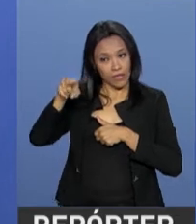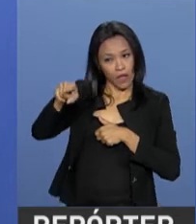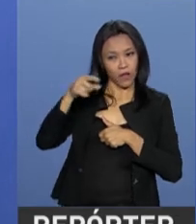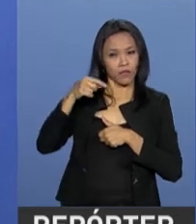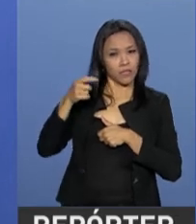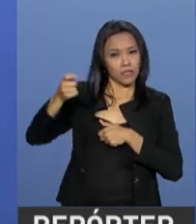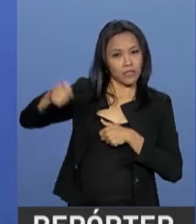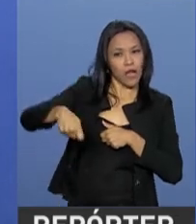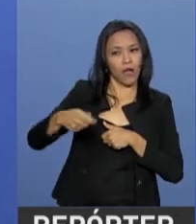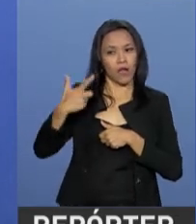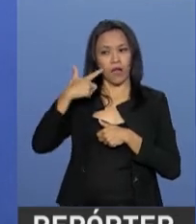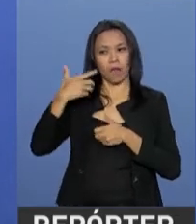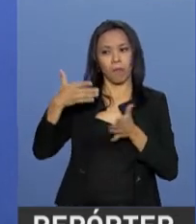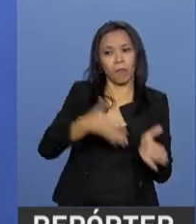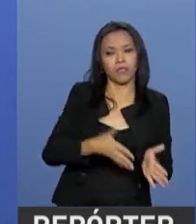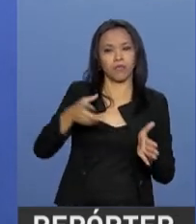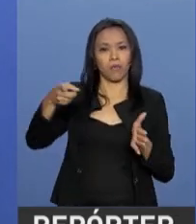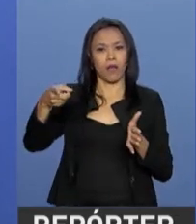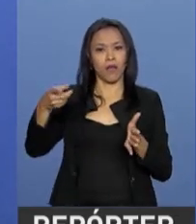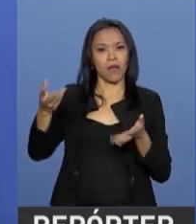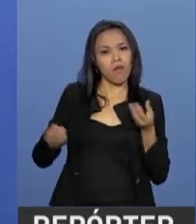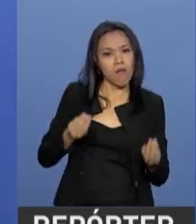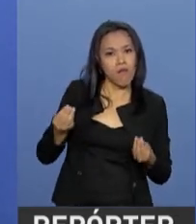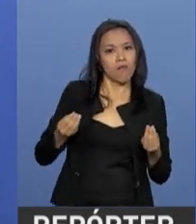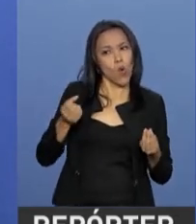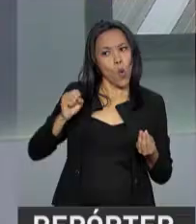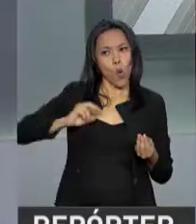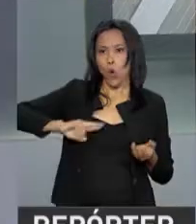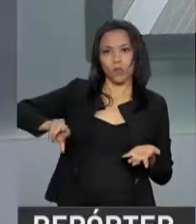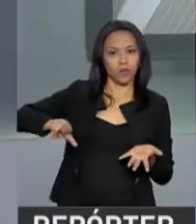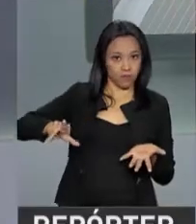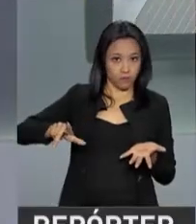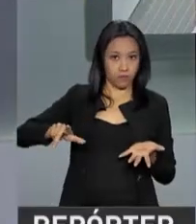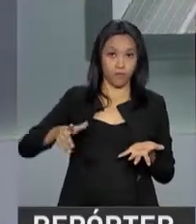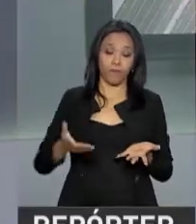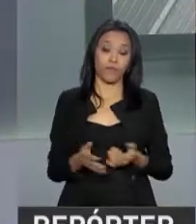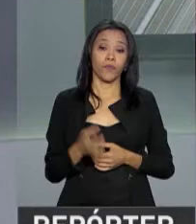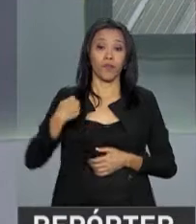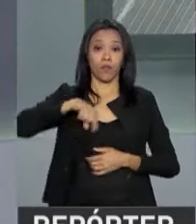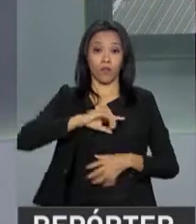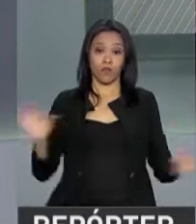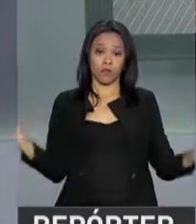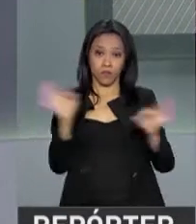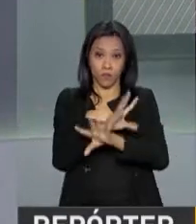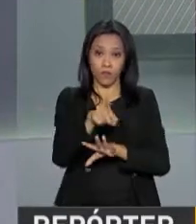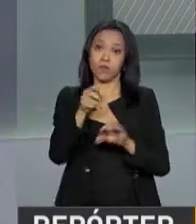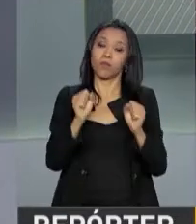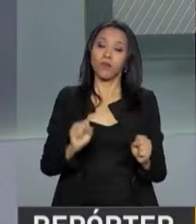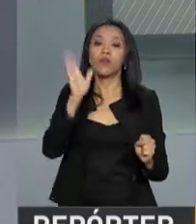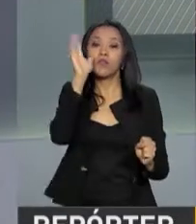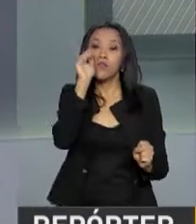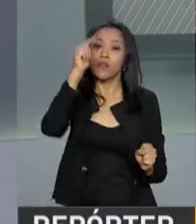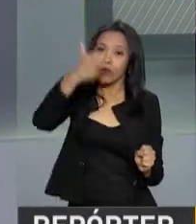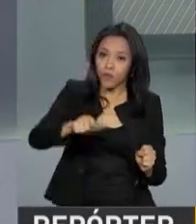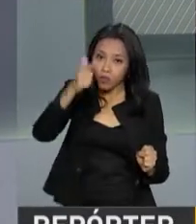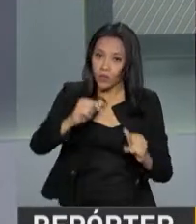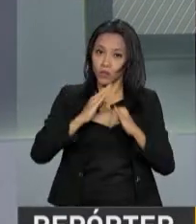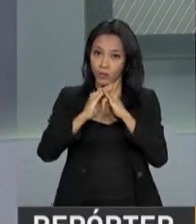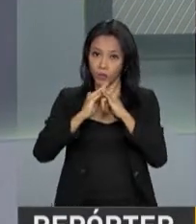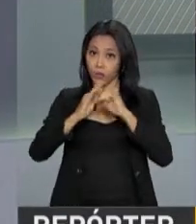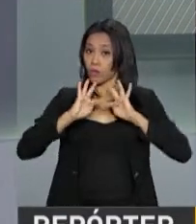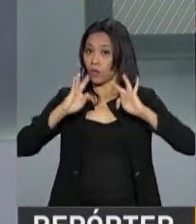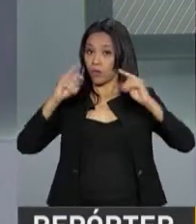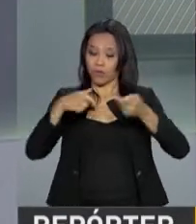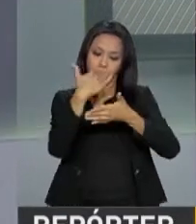aptas para poder participar do processo ou não nós ficamos por aqui você pode rever as reportagens no youtube